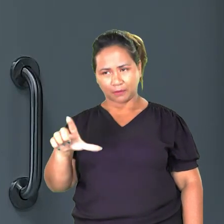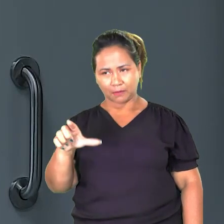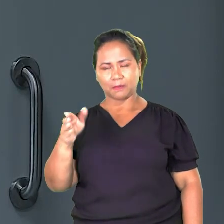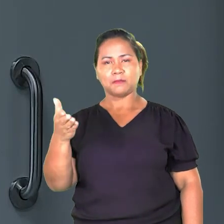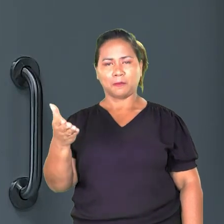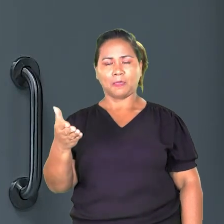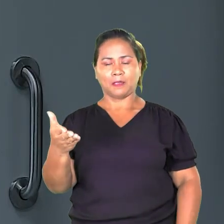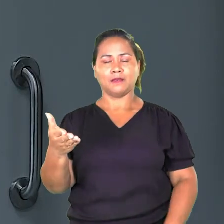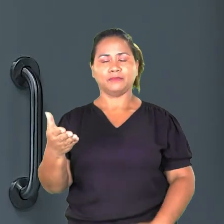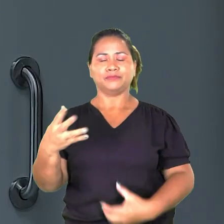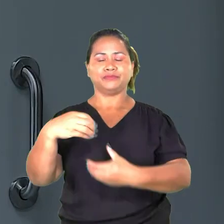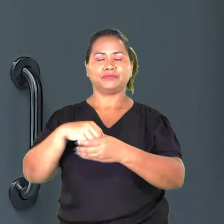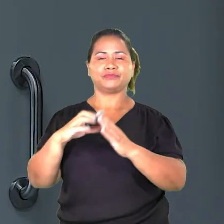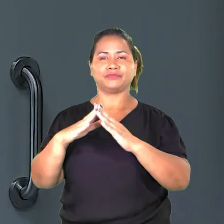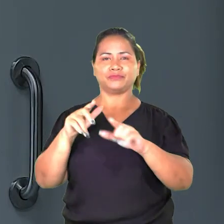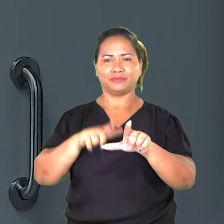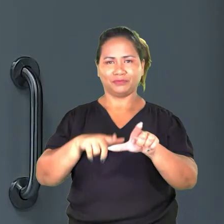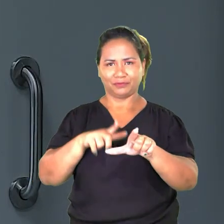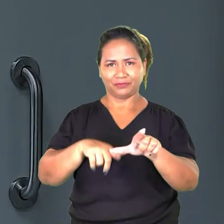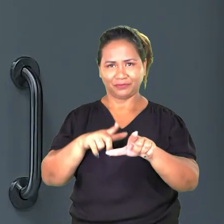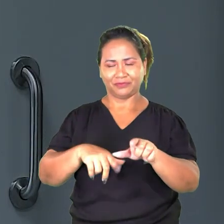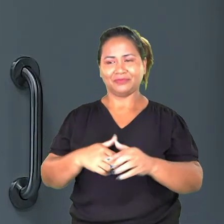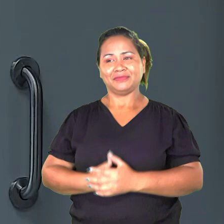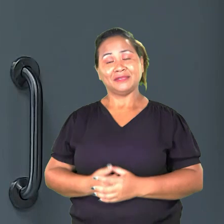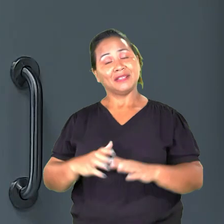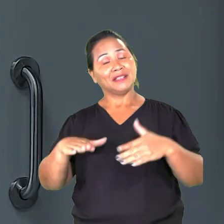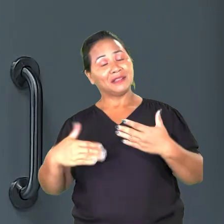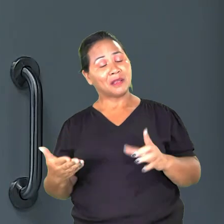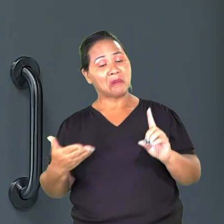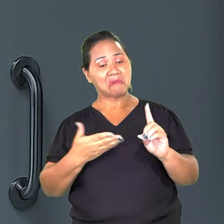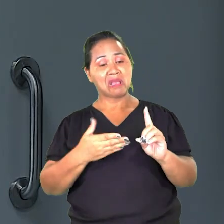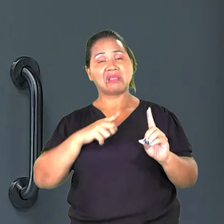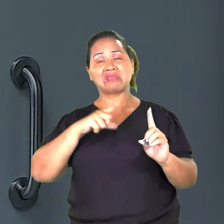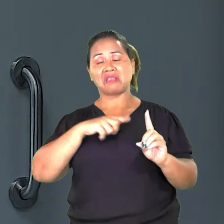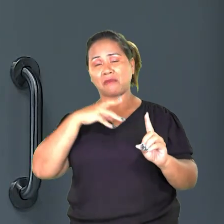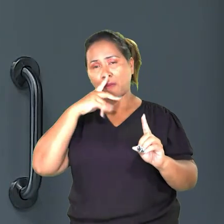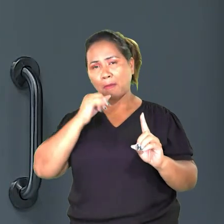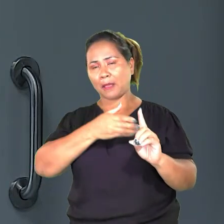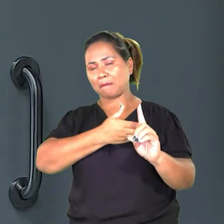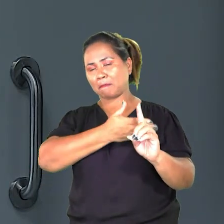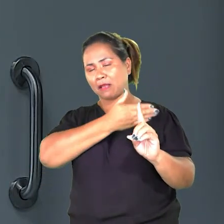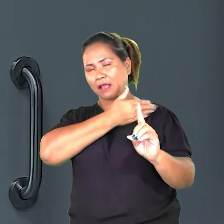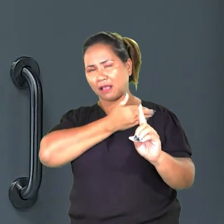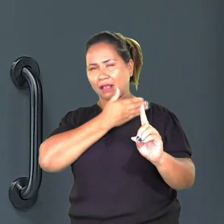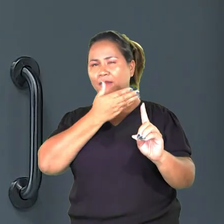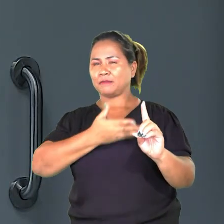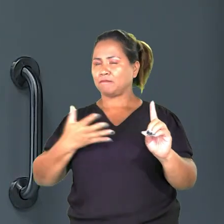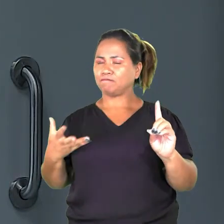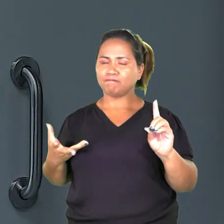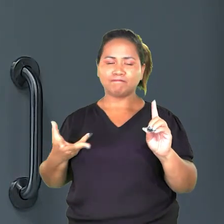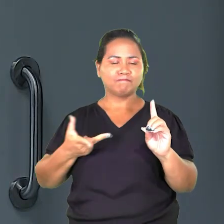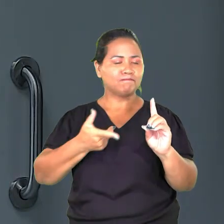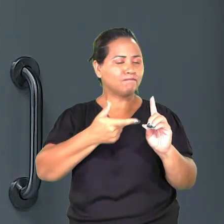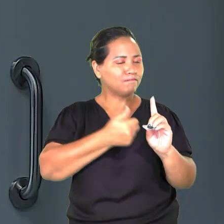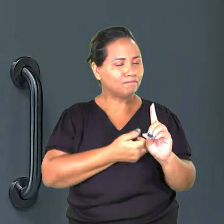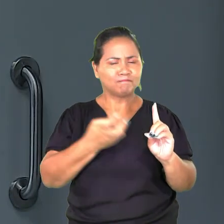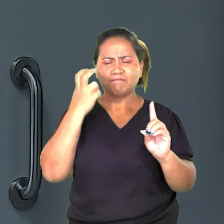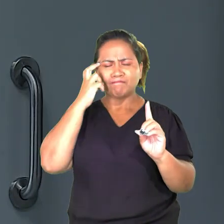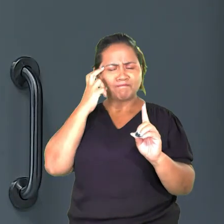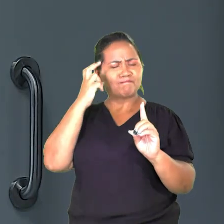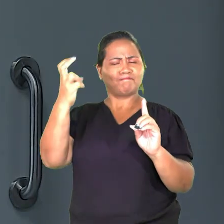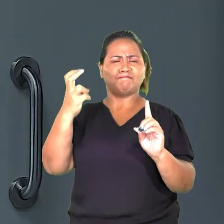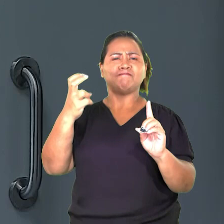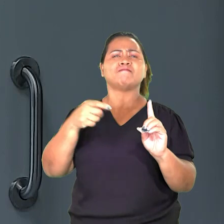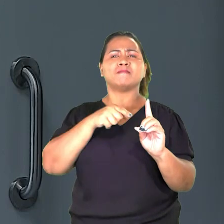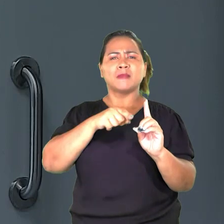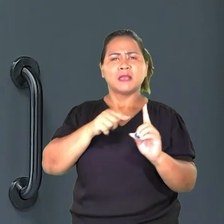debruçadas sobre o acervo de documentos de seu pai René Thiollier, tentando resgatar a memória desse intelectual que deu uma